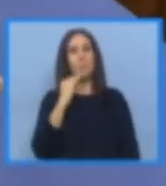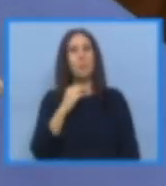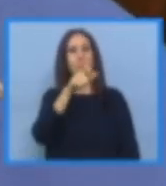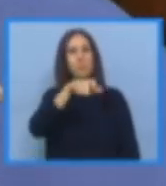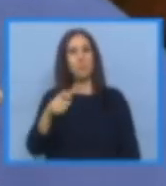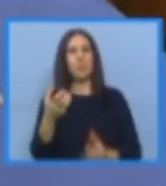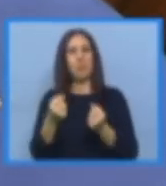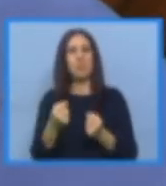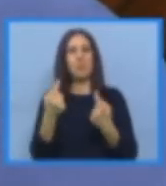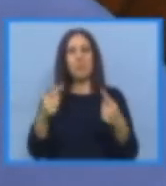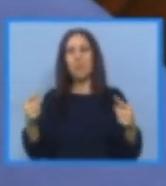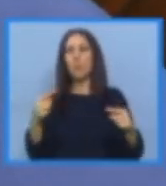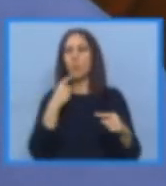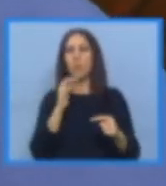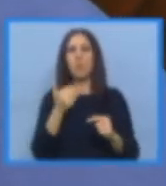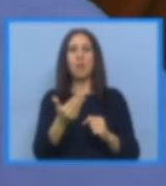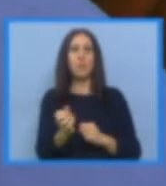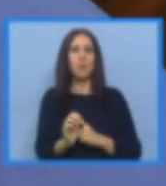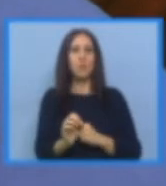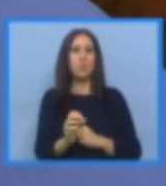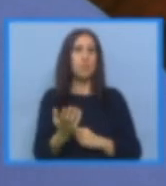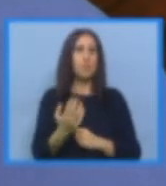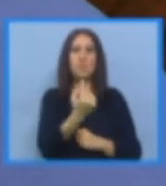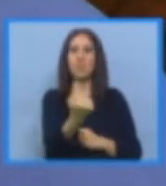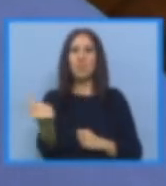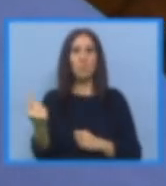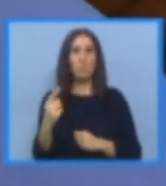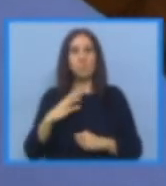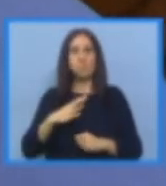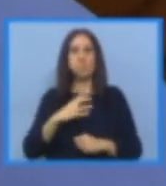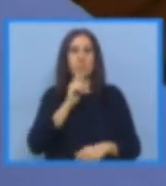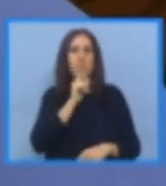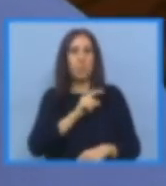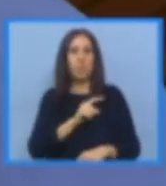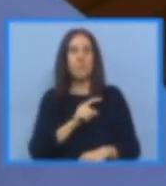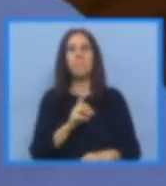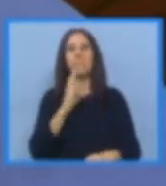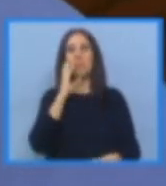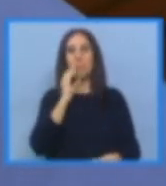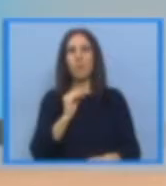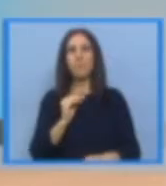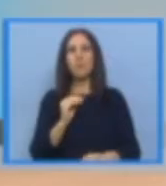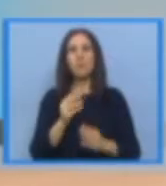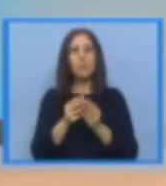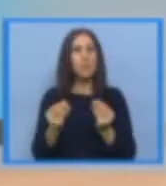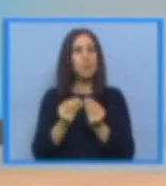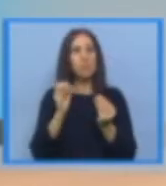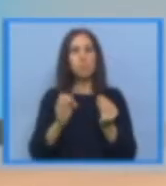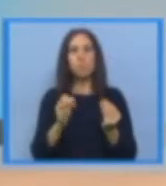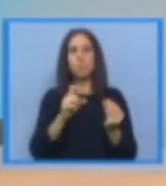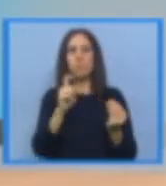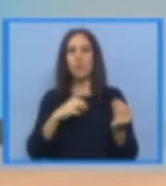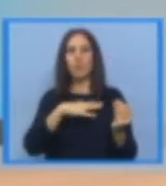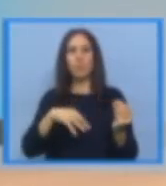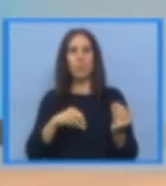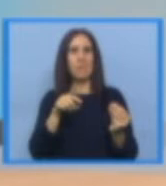tem muitas coisas e não dá. Por isso, de alguma forma, cada um faz na medida do que pode. Acho que a solução para a paz no mundo não passa